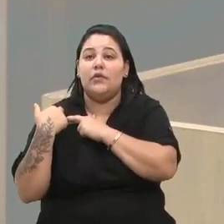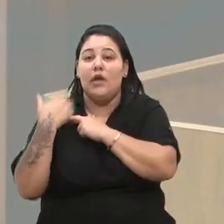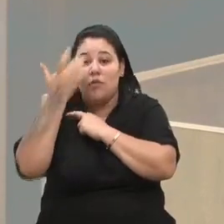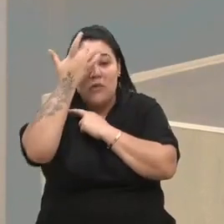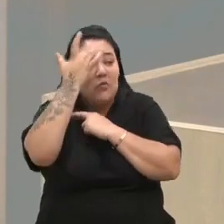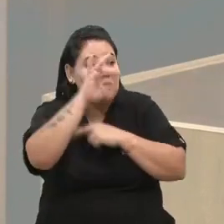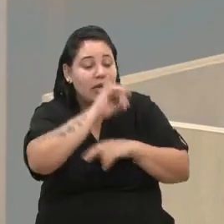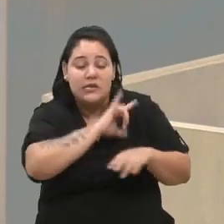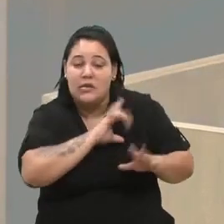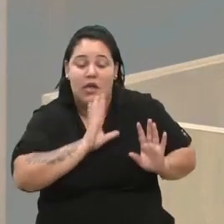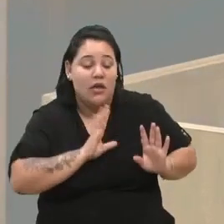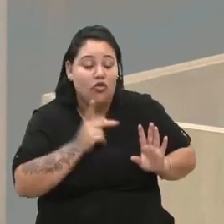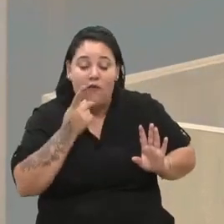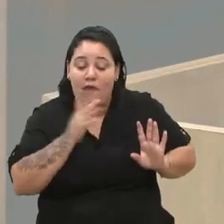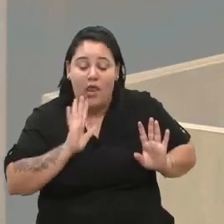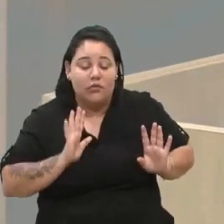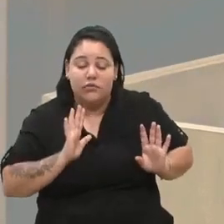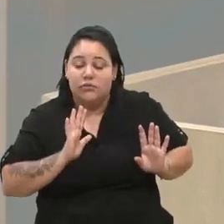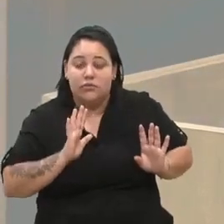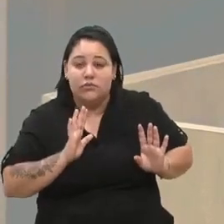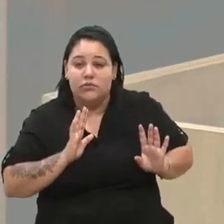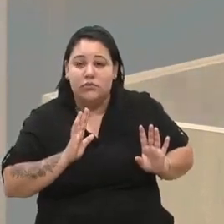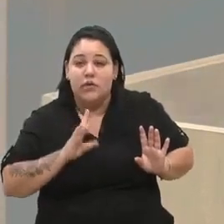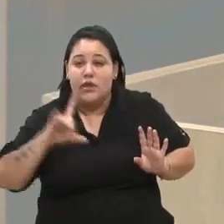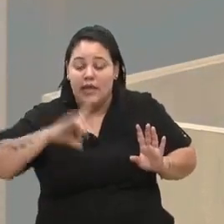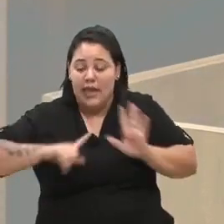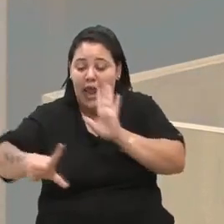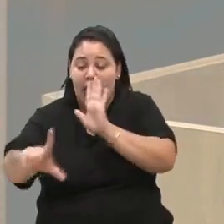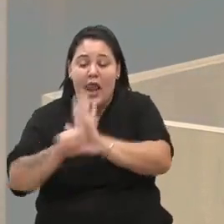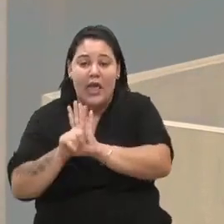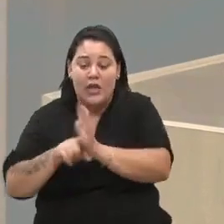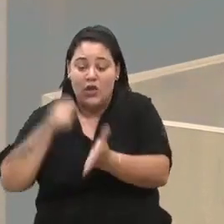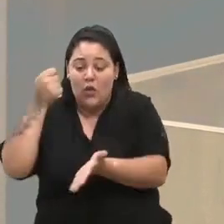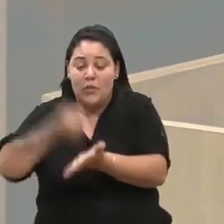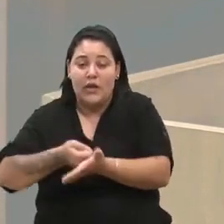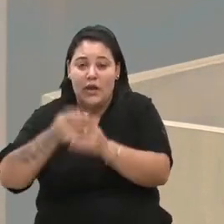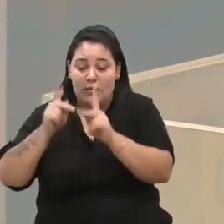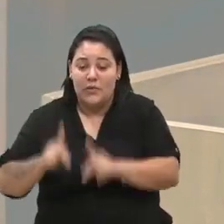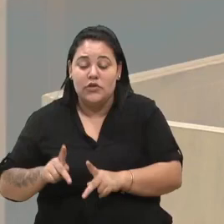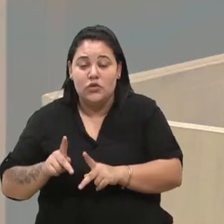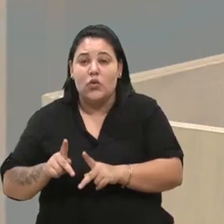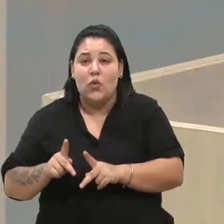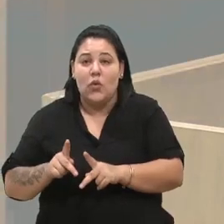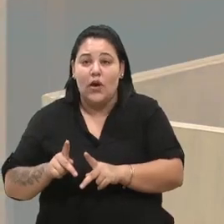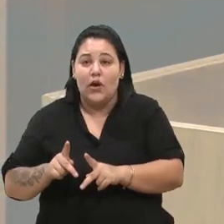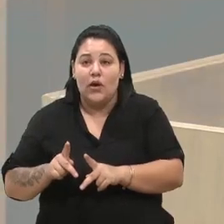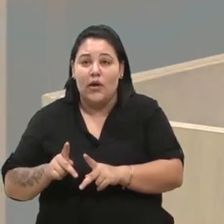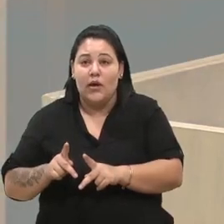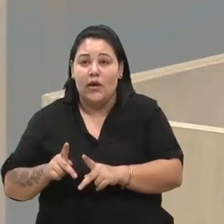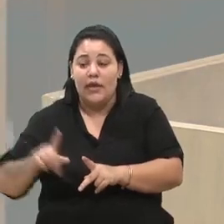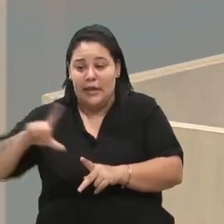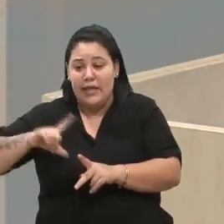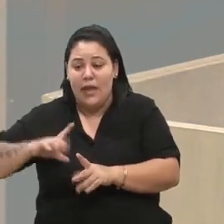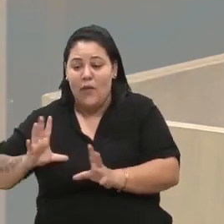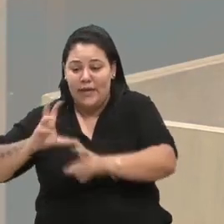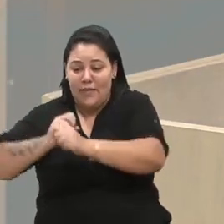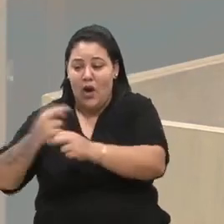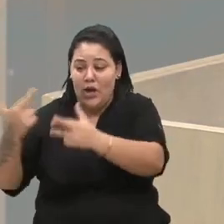aqui. Tem a lei que obriga esta pessoa, né, que é dono do cavalo, a ser responsável pelo cavalo? Isso que deveria